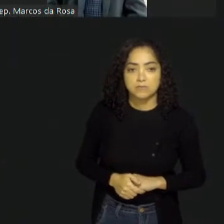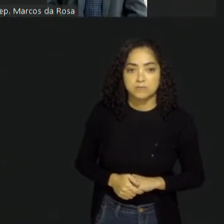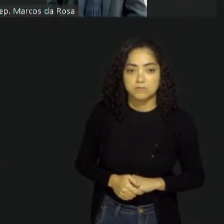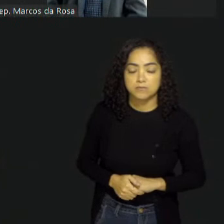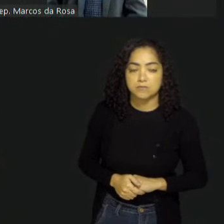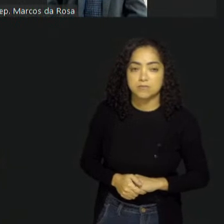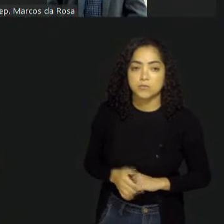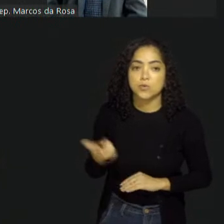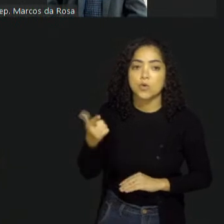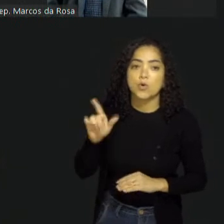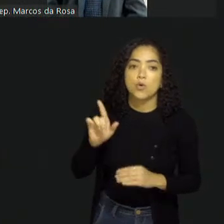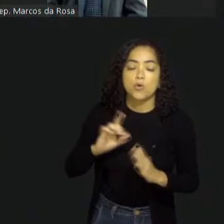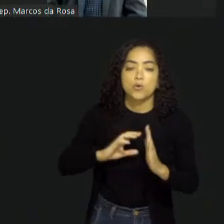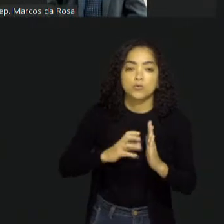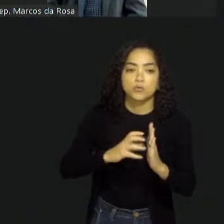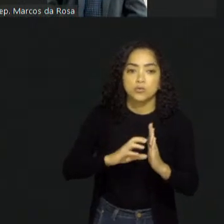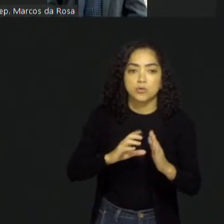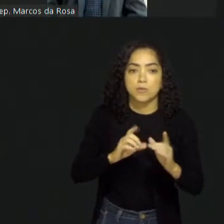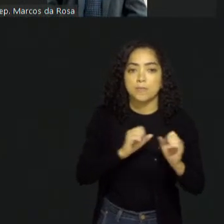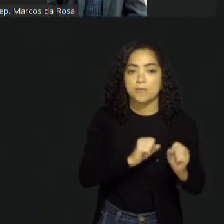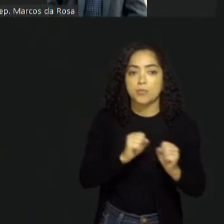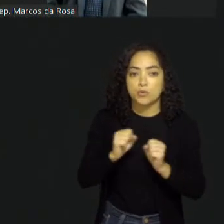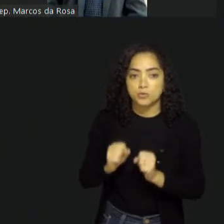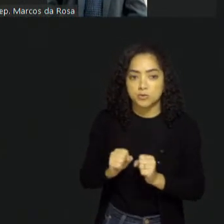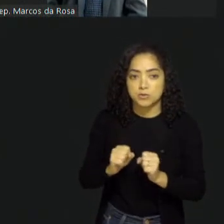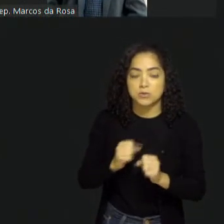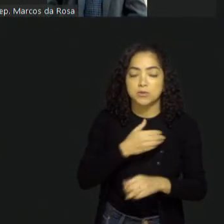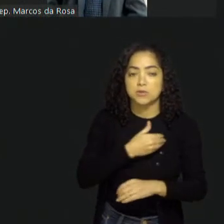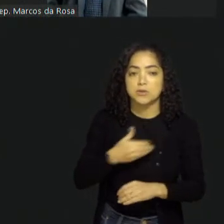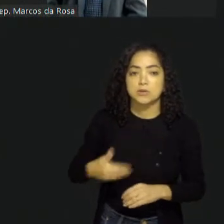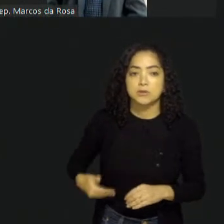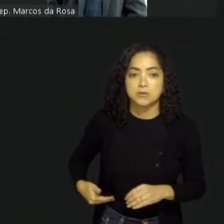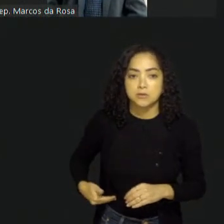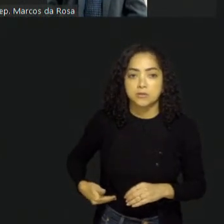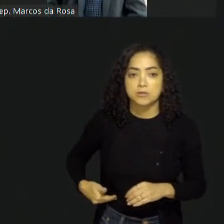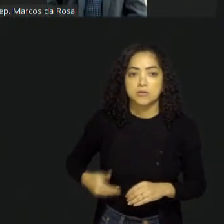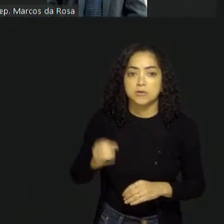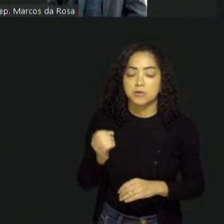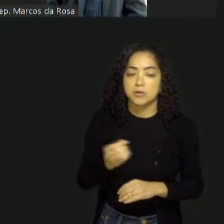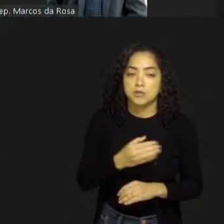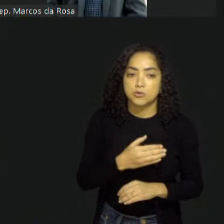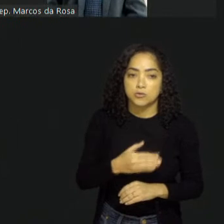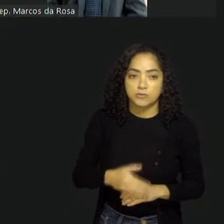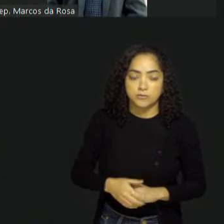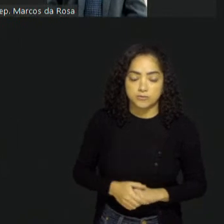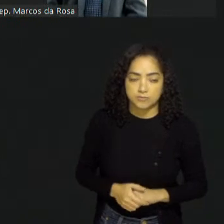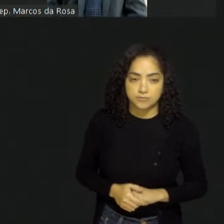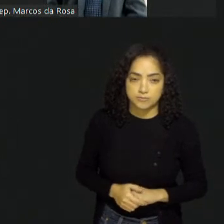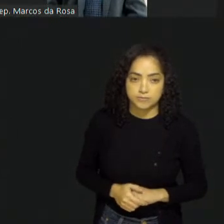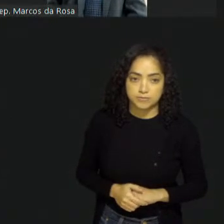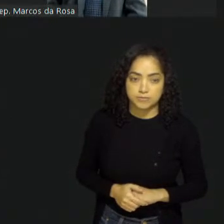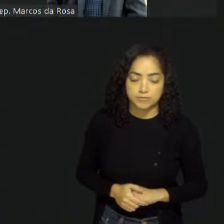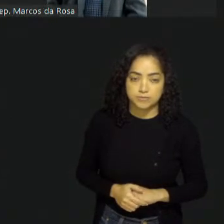Próximo horário pertence ao Bloco Podemos, Republicanos e Partido Novo.